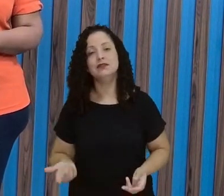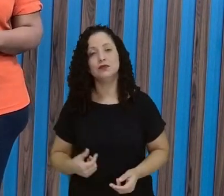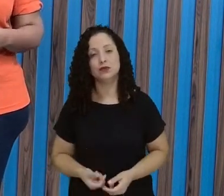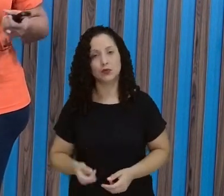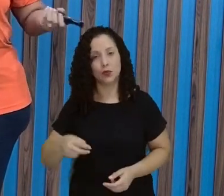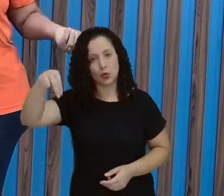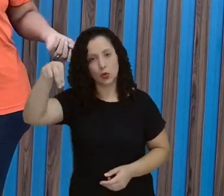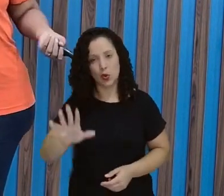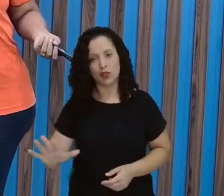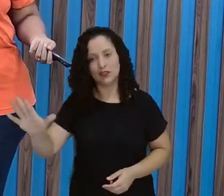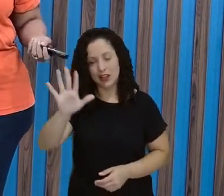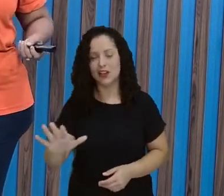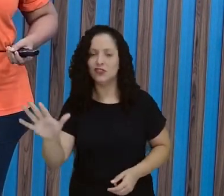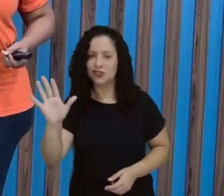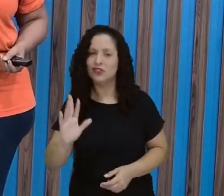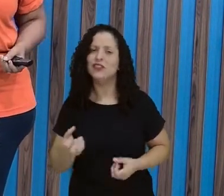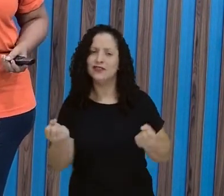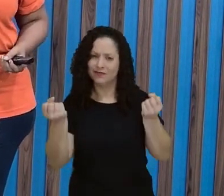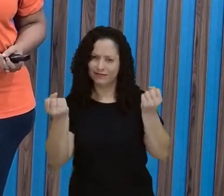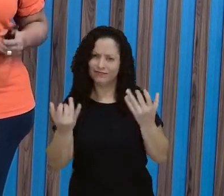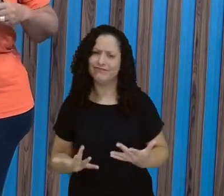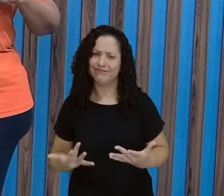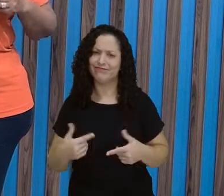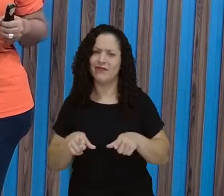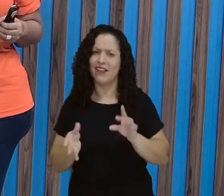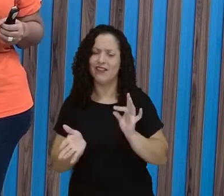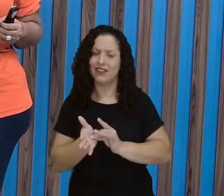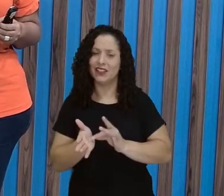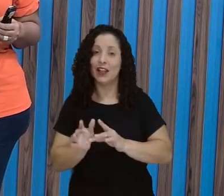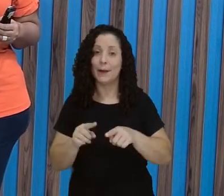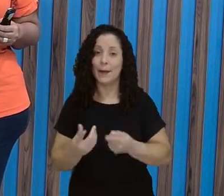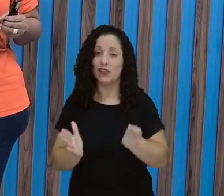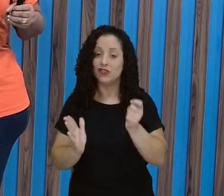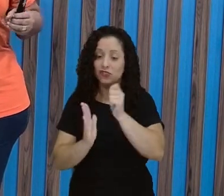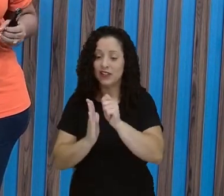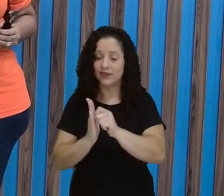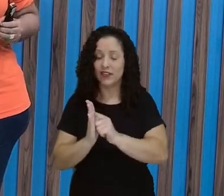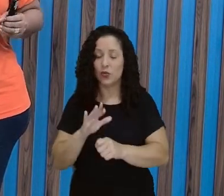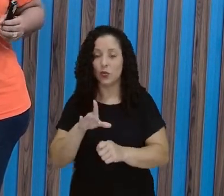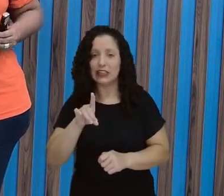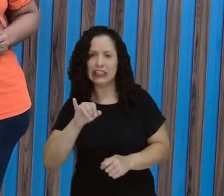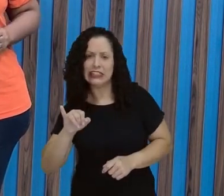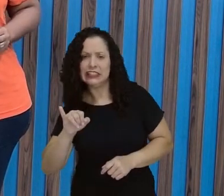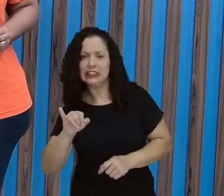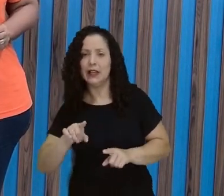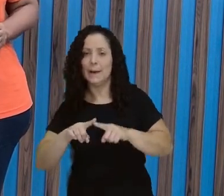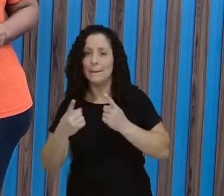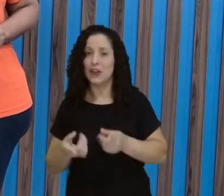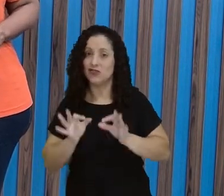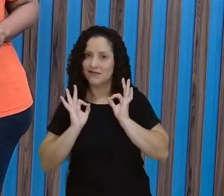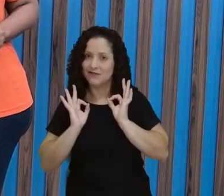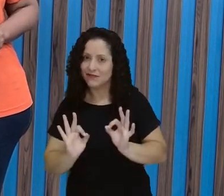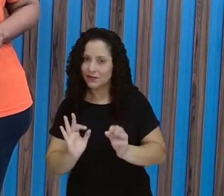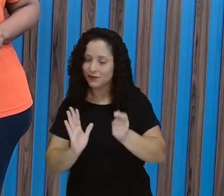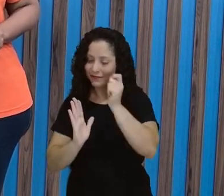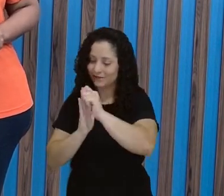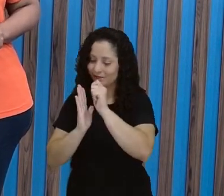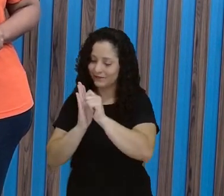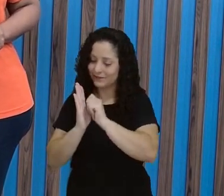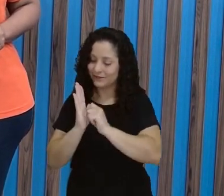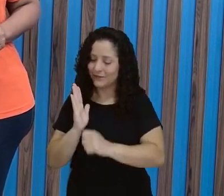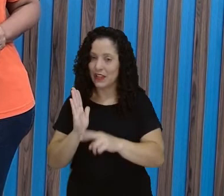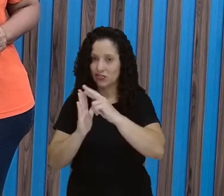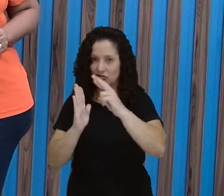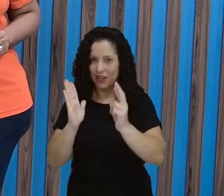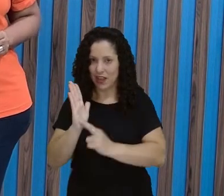ele foi lá e escreveu de. Ok, só que para ser ortograficamente correto